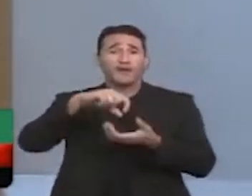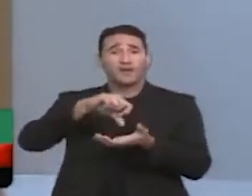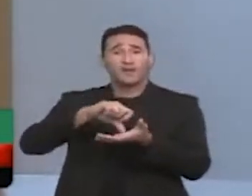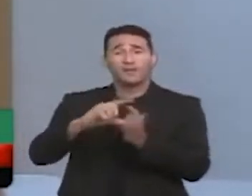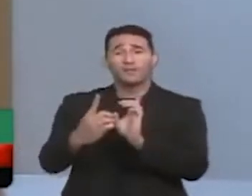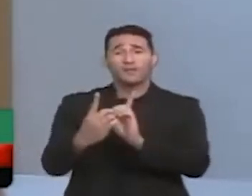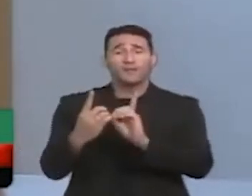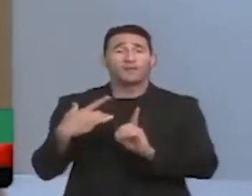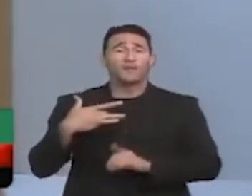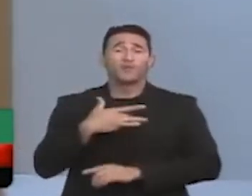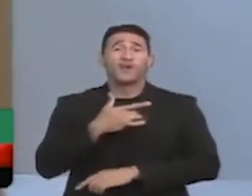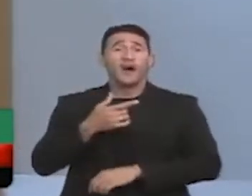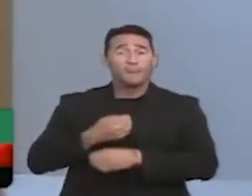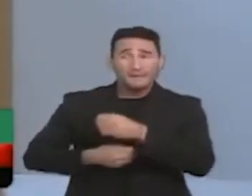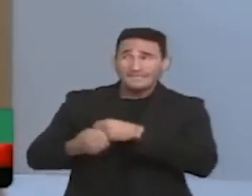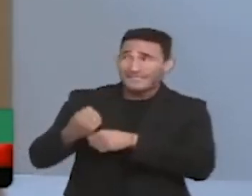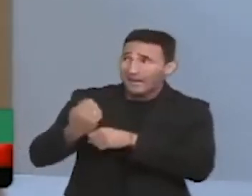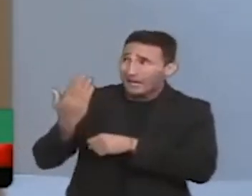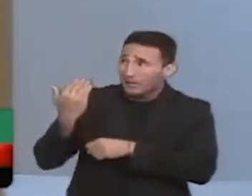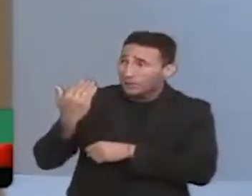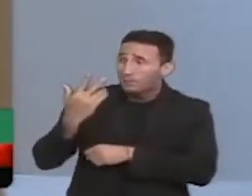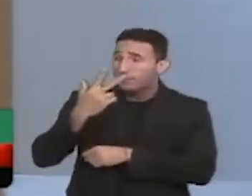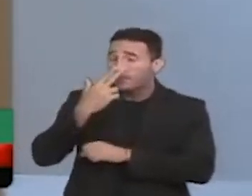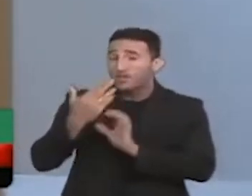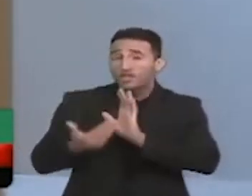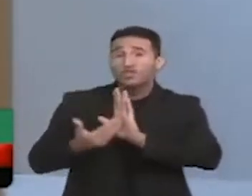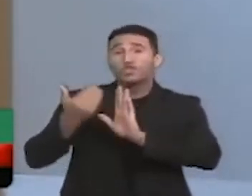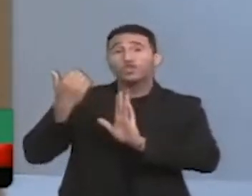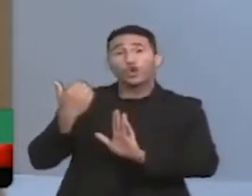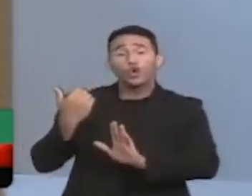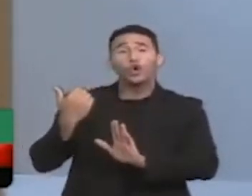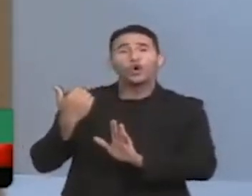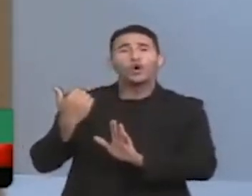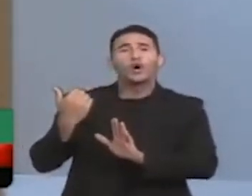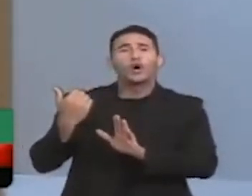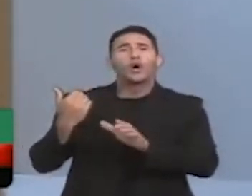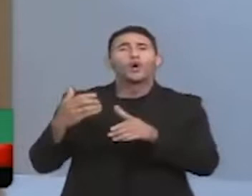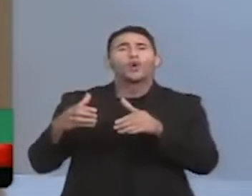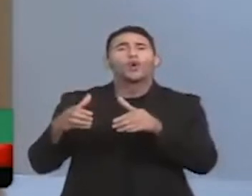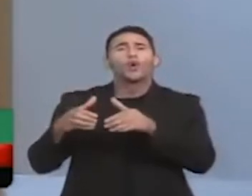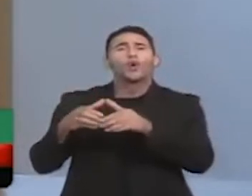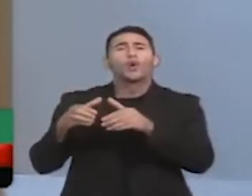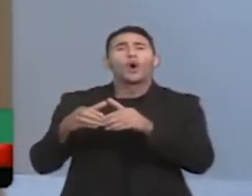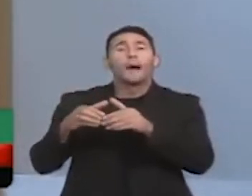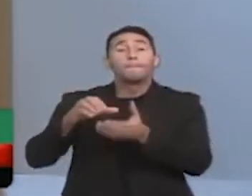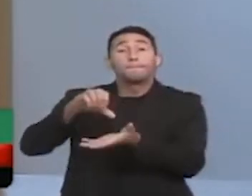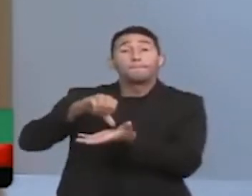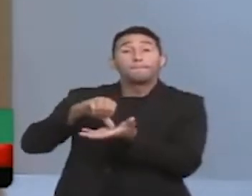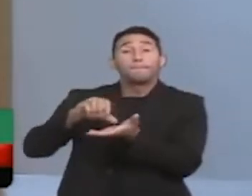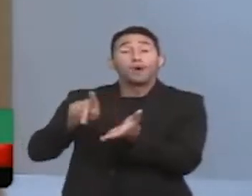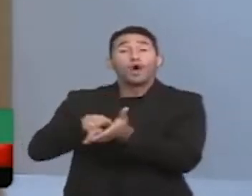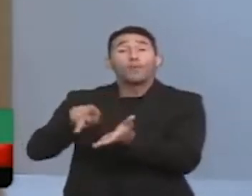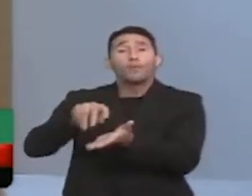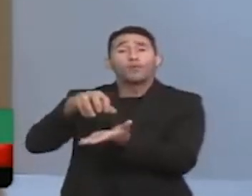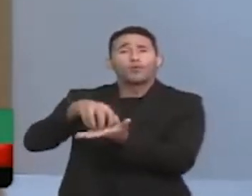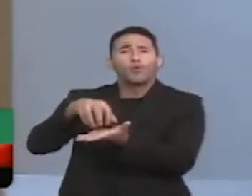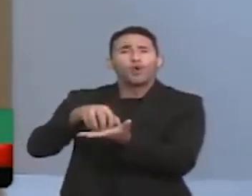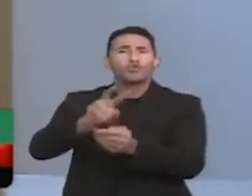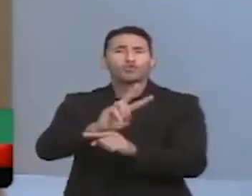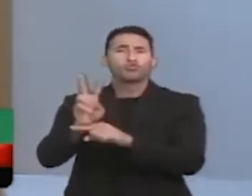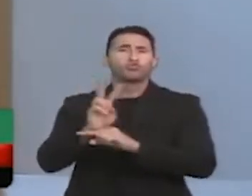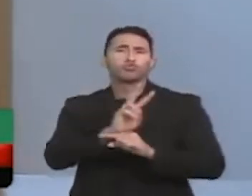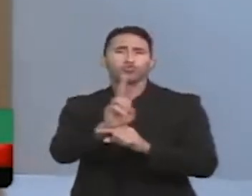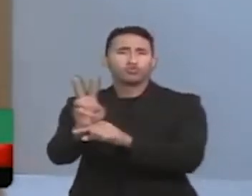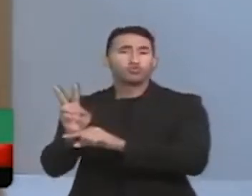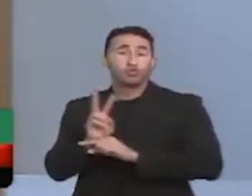nós tivemos no ano passado já retirada da da base da Guarda que ficava ali na pracinha do Novo Osasco que já foi muito difícil pros